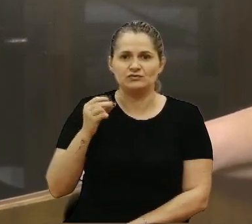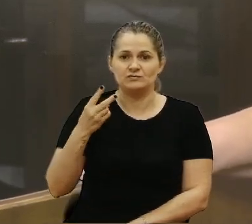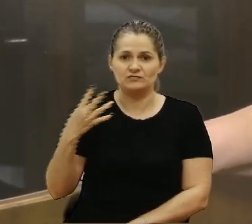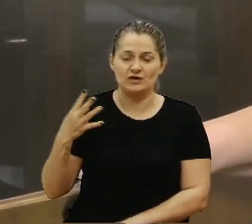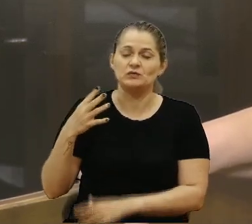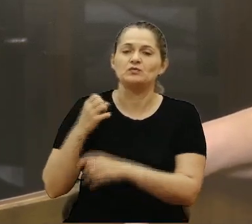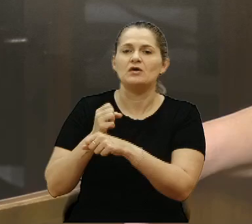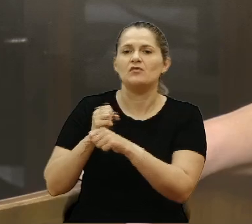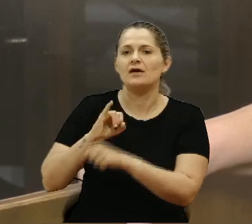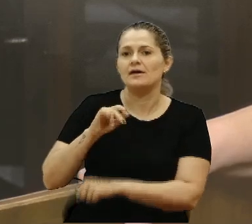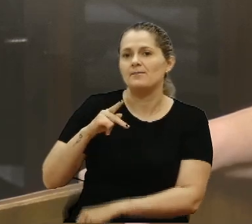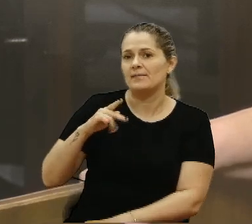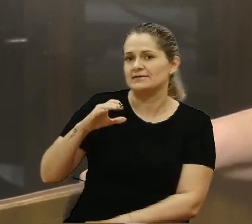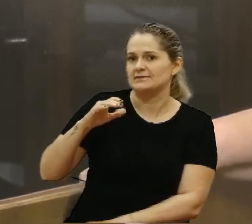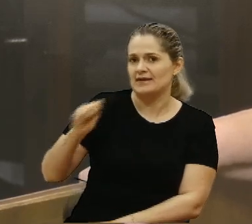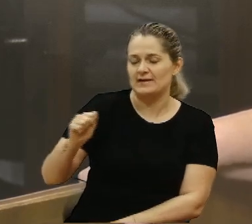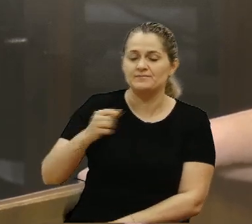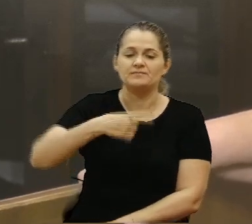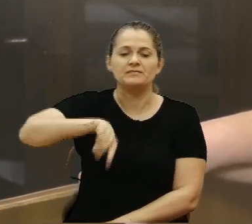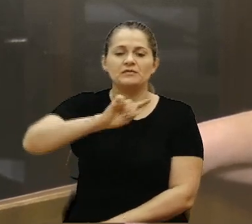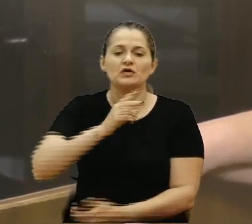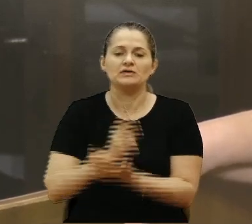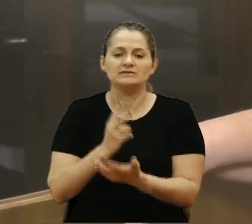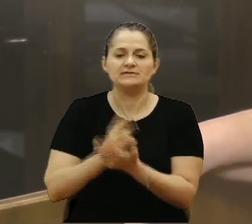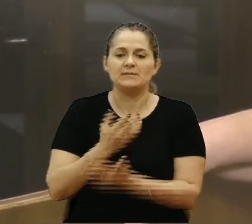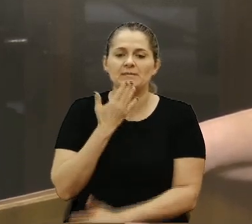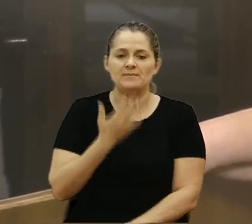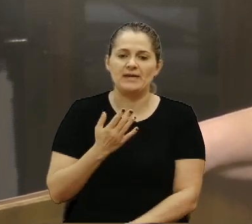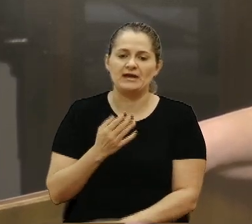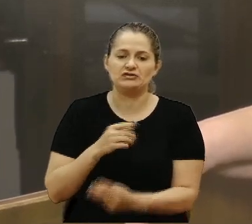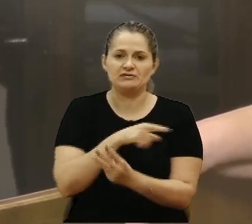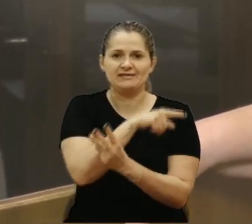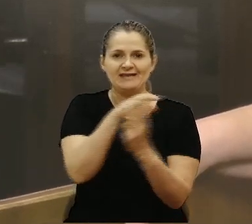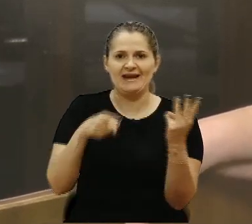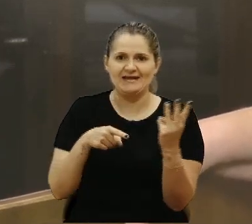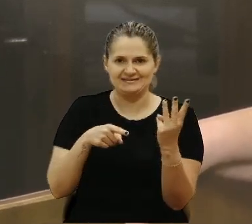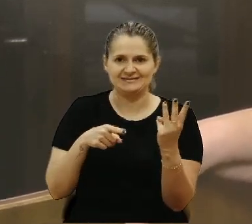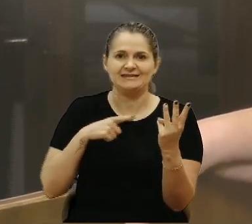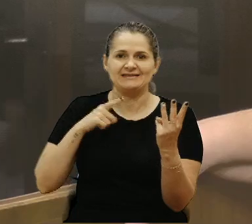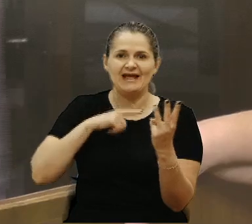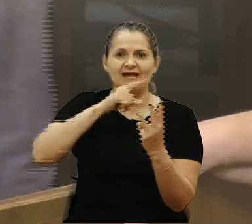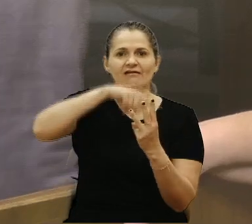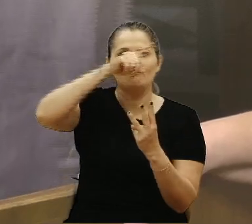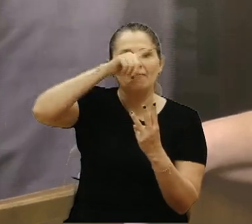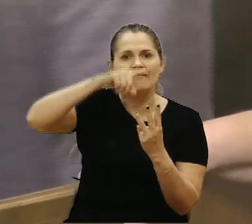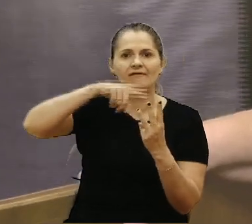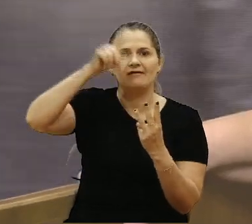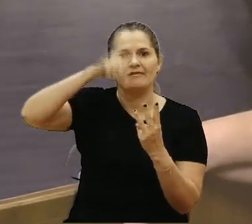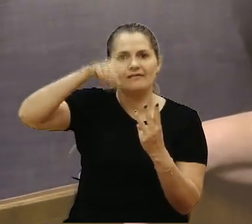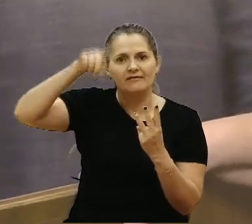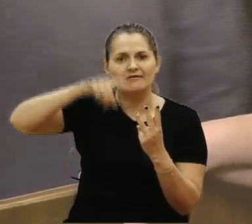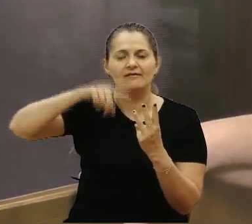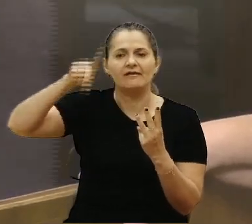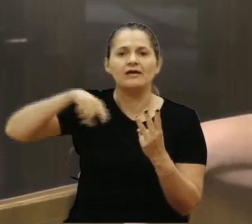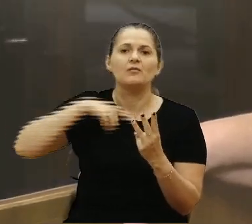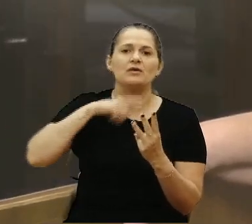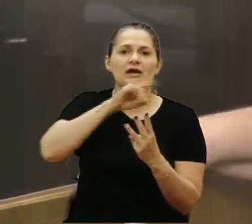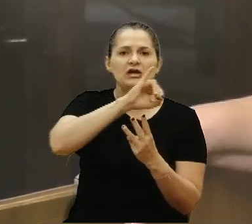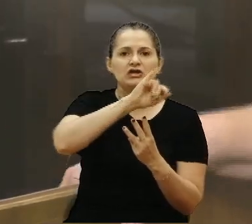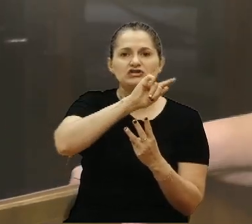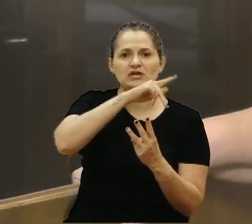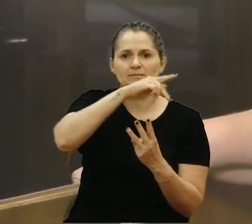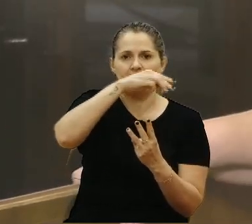Nós sempre reivindicamos a média dos nossos 3 índices, porque, historicamente, a gente fazia a média do IGPM,